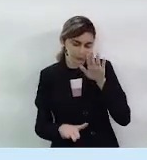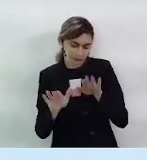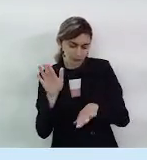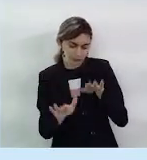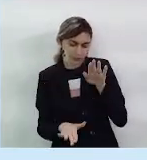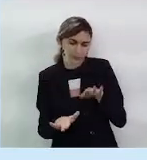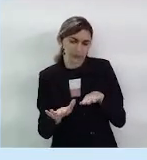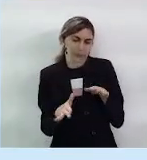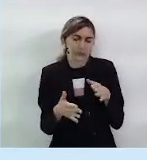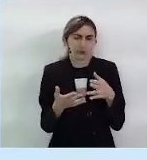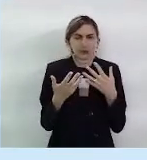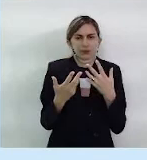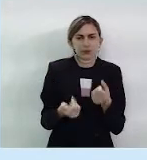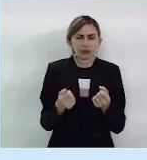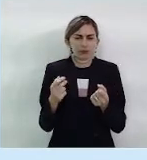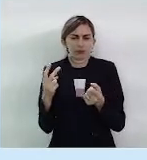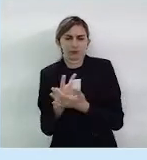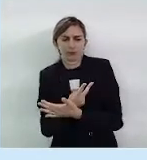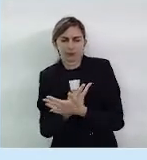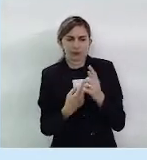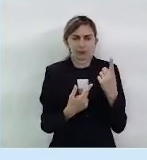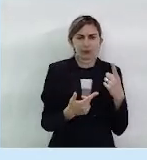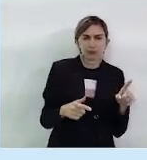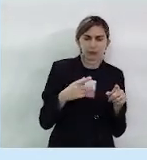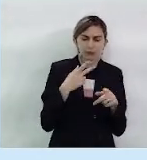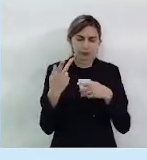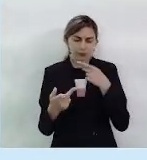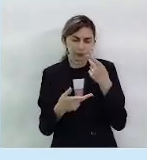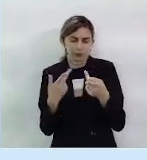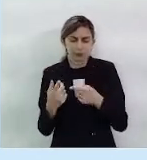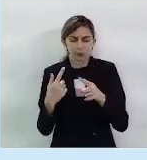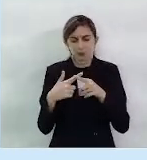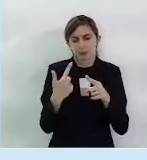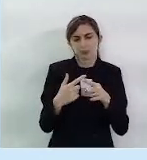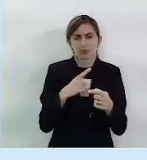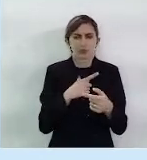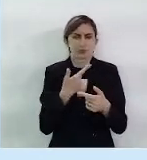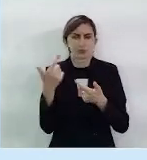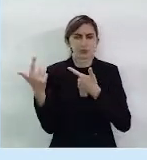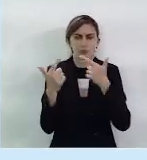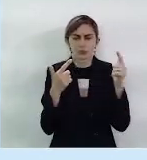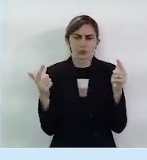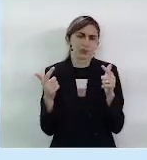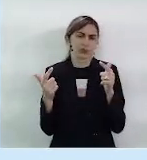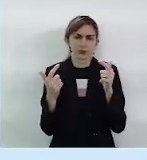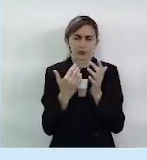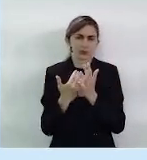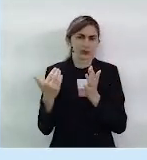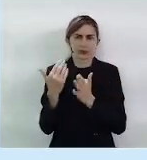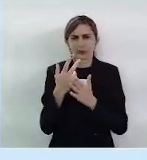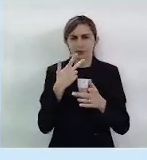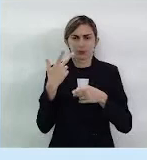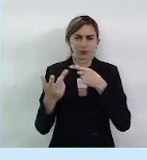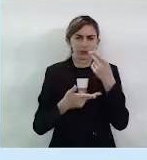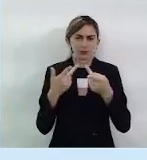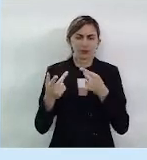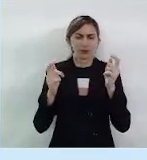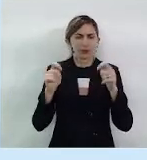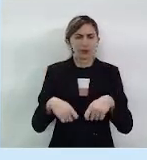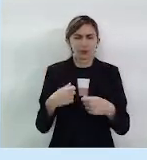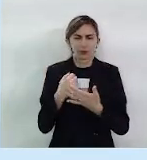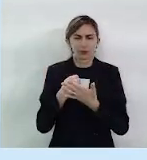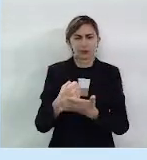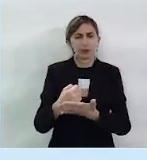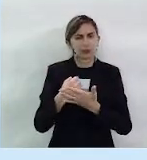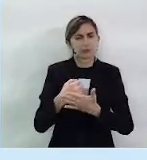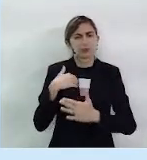até aceitável um errinho ou outro na hora de falar, porque a gente tem outros recursos além da fala que